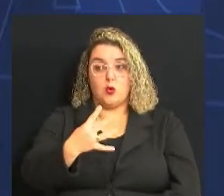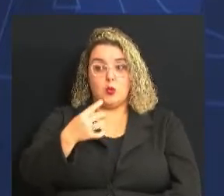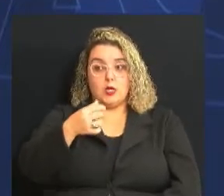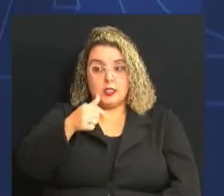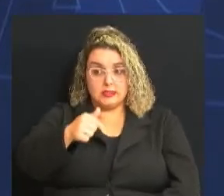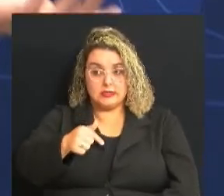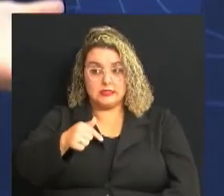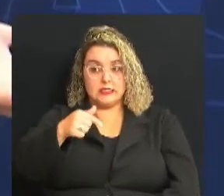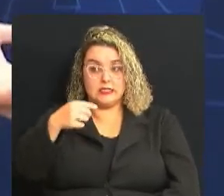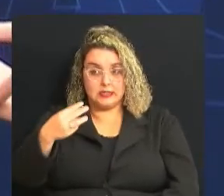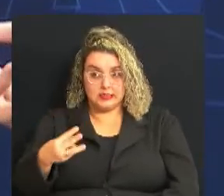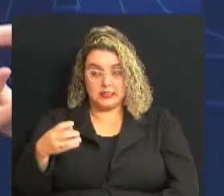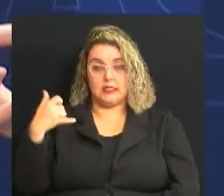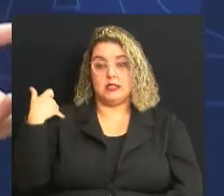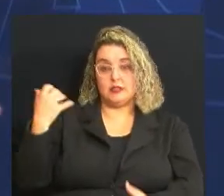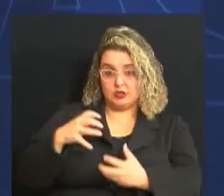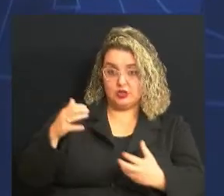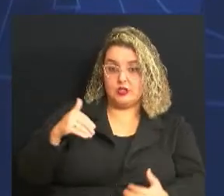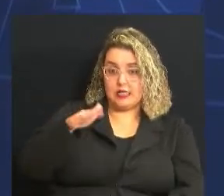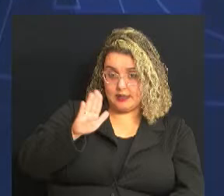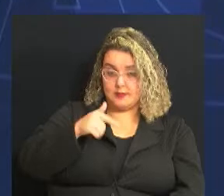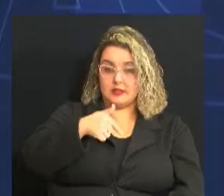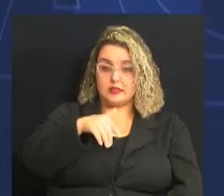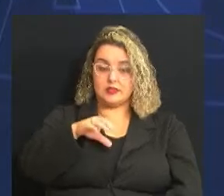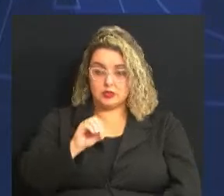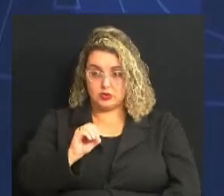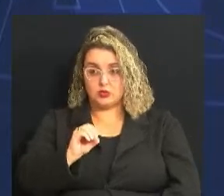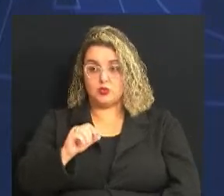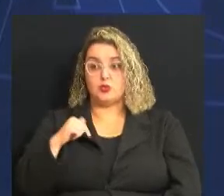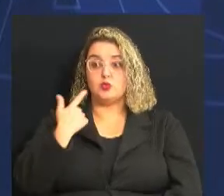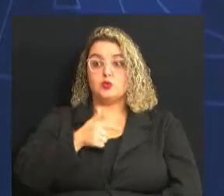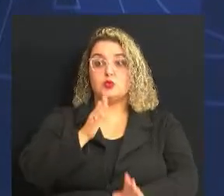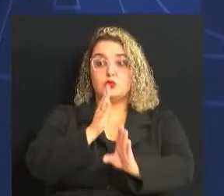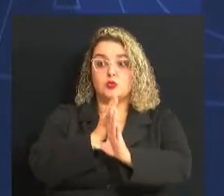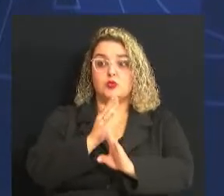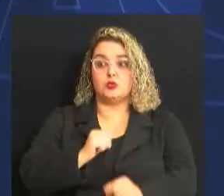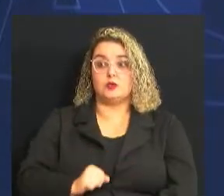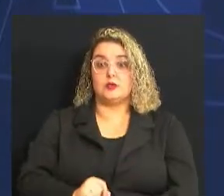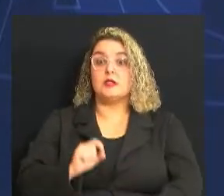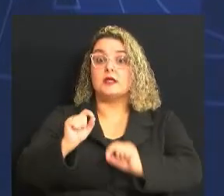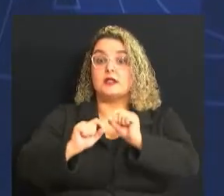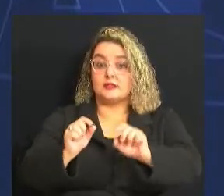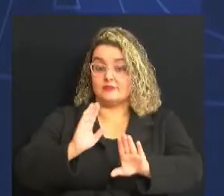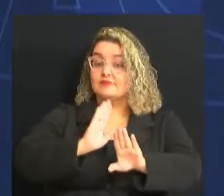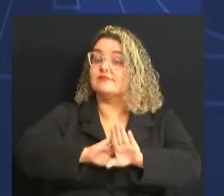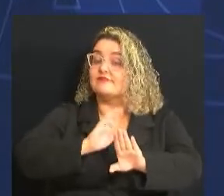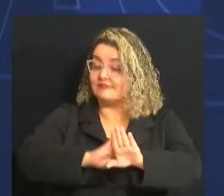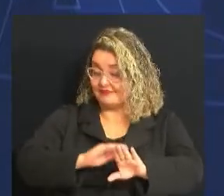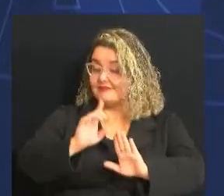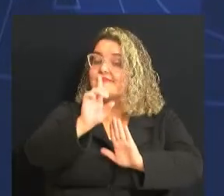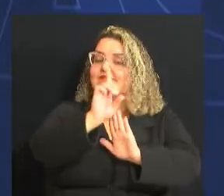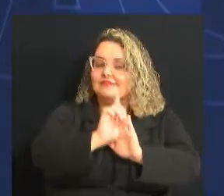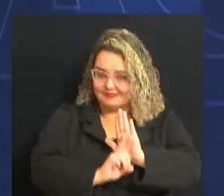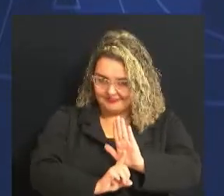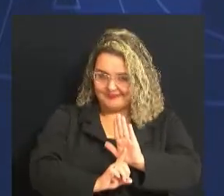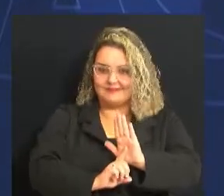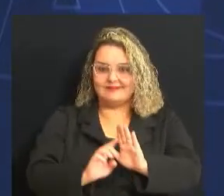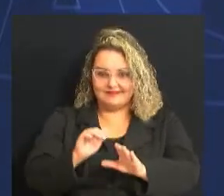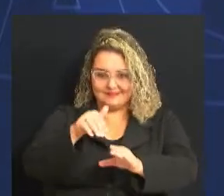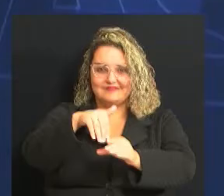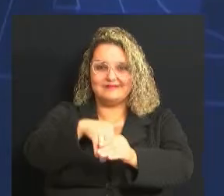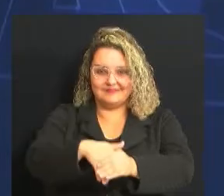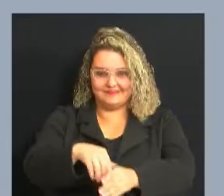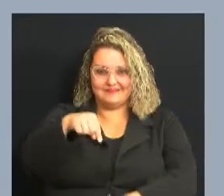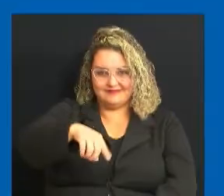102.473 idosos acima dos 70 anos, nós encontramos quem vai exercer o direito e votar neste